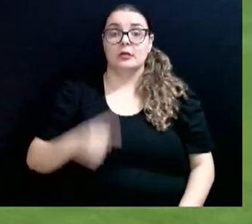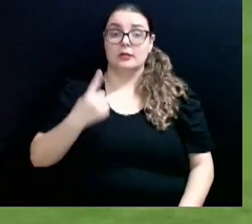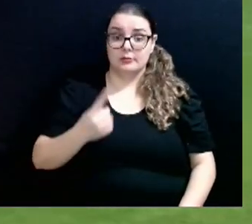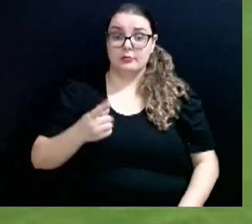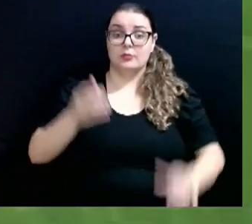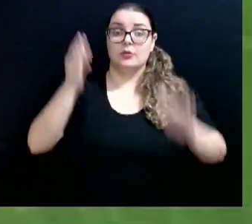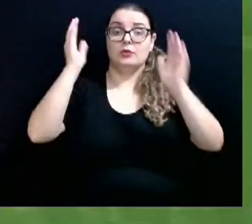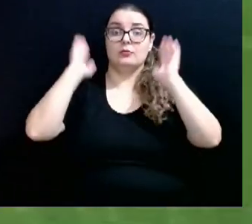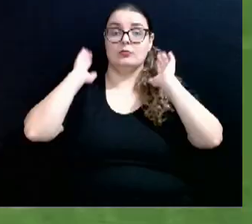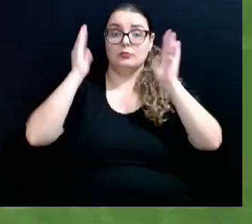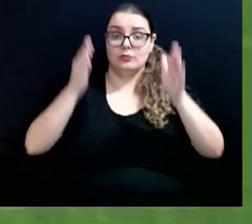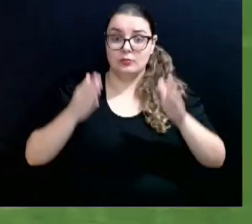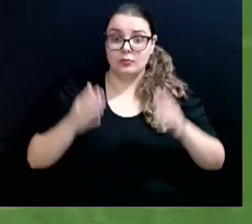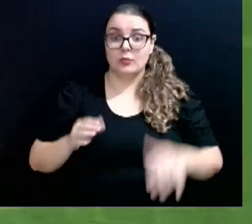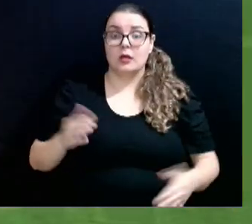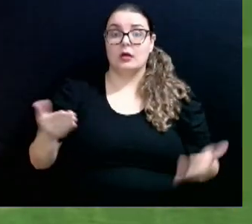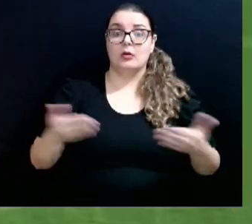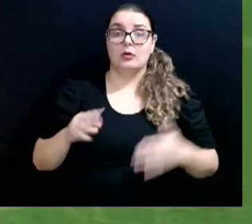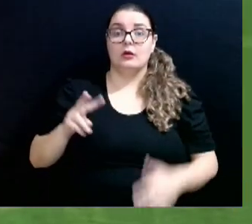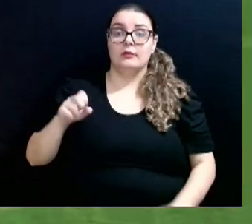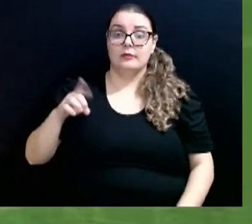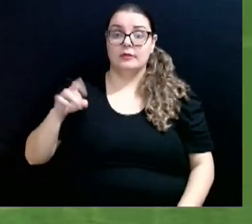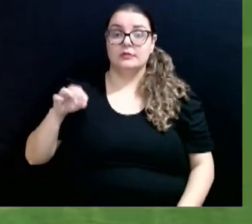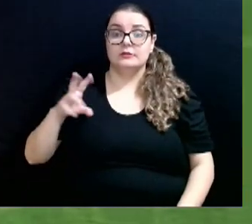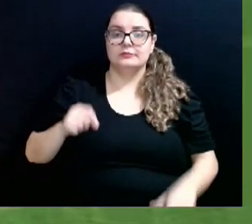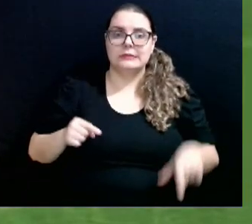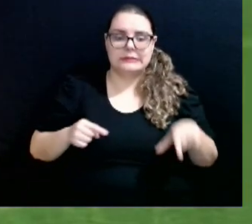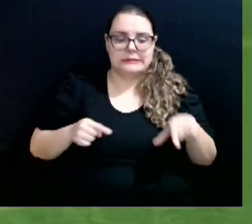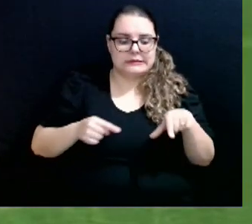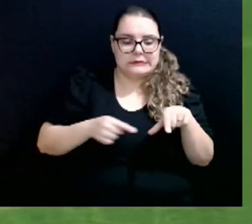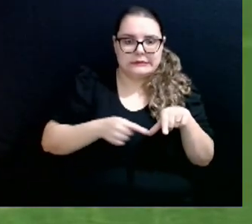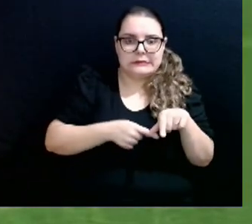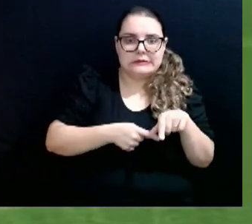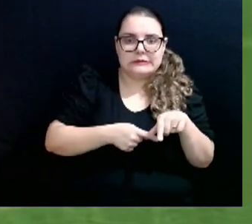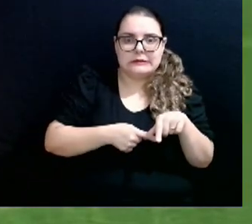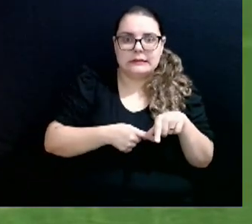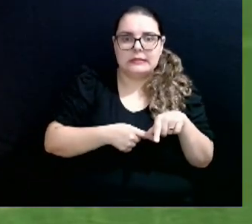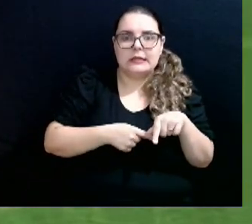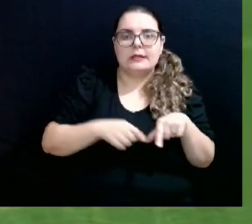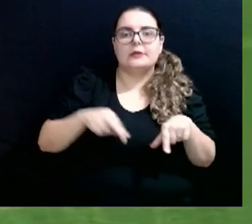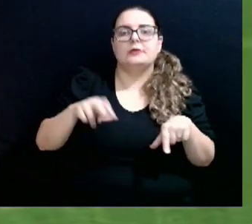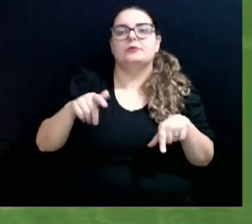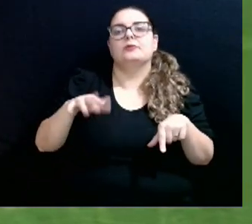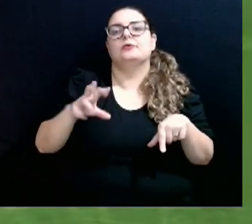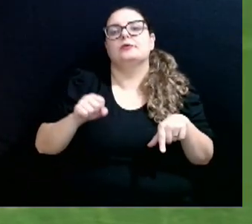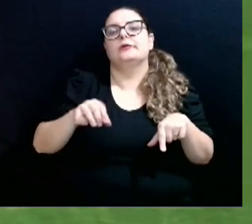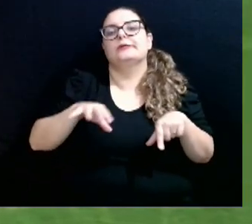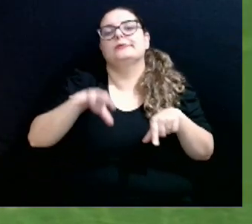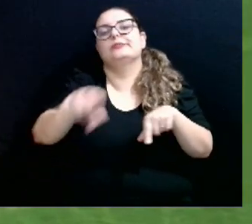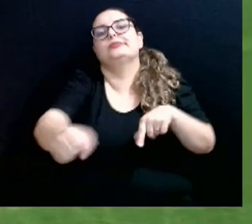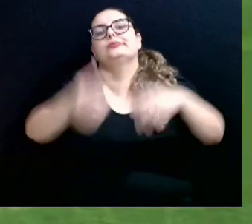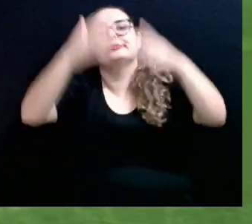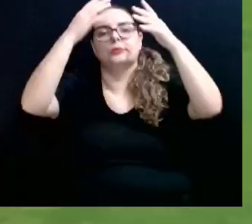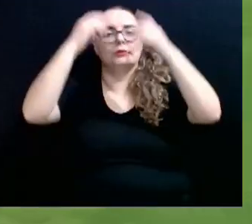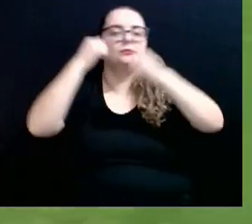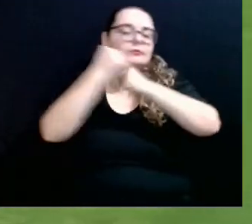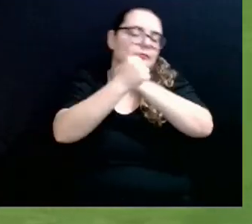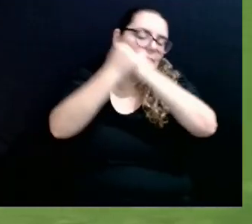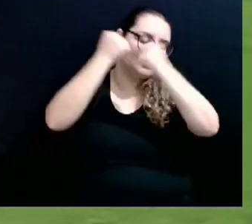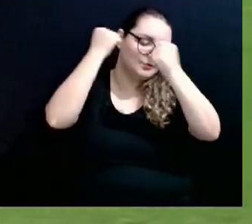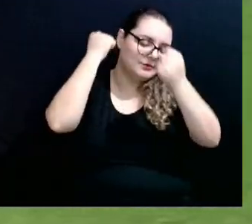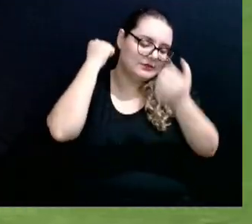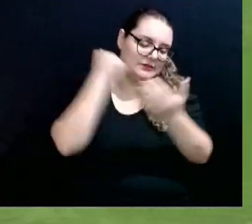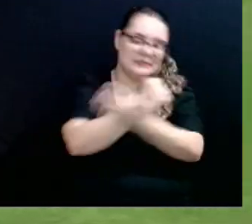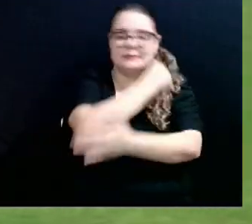agora Wanderson acertou o cantinho e Nogueira foi buscar defesaça. Só